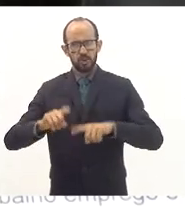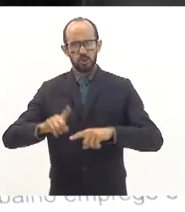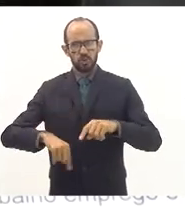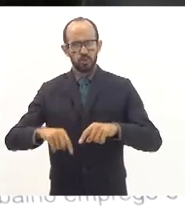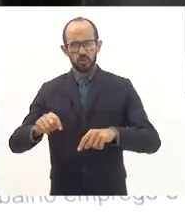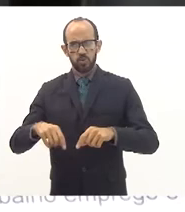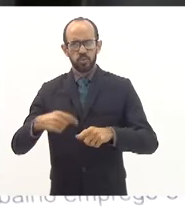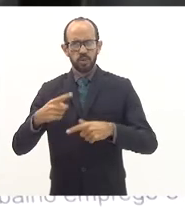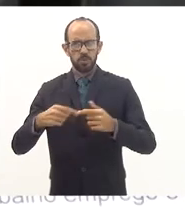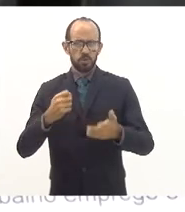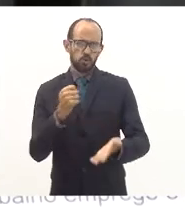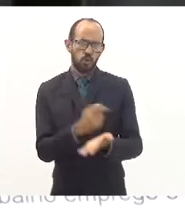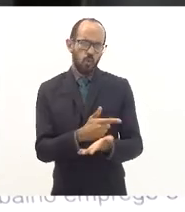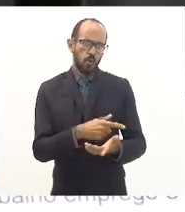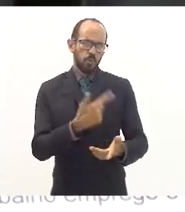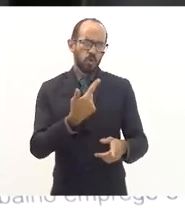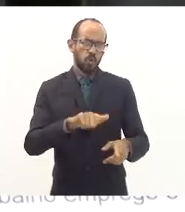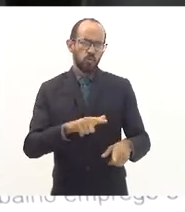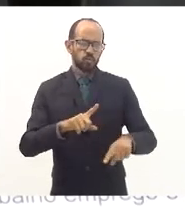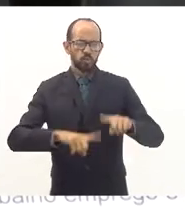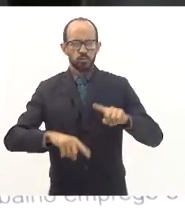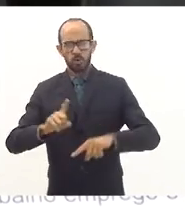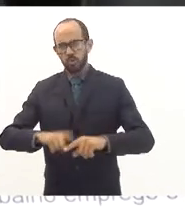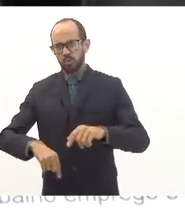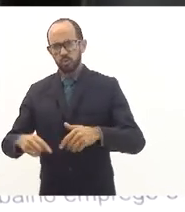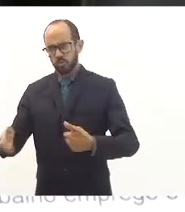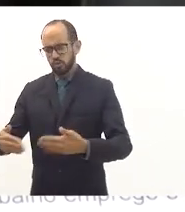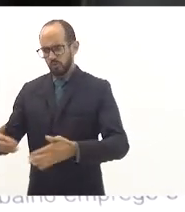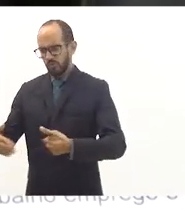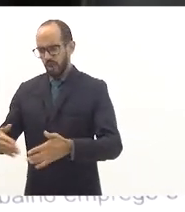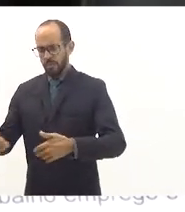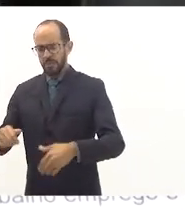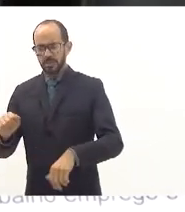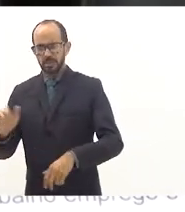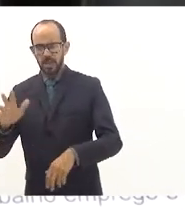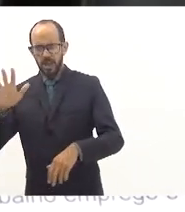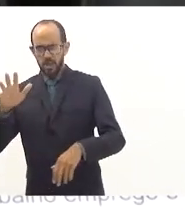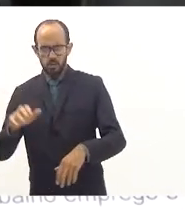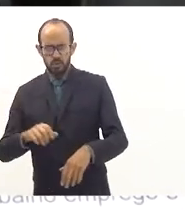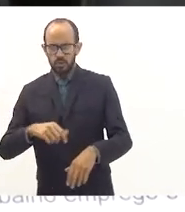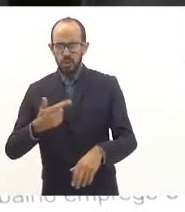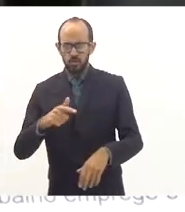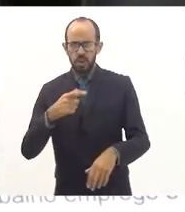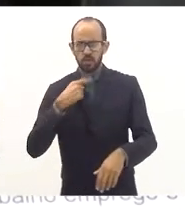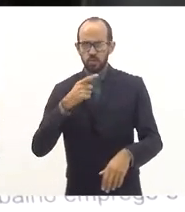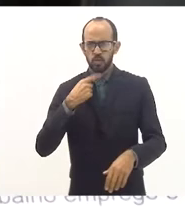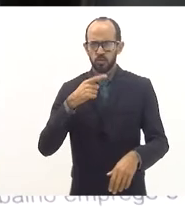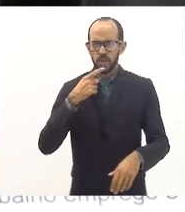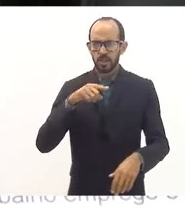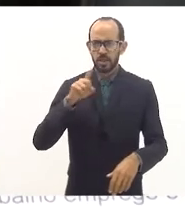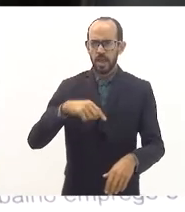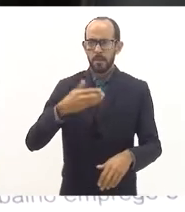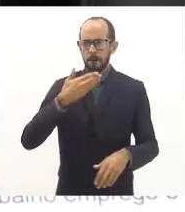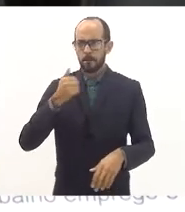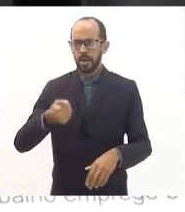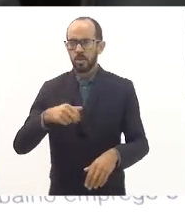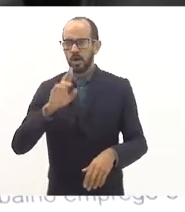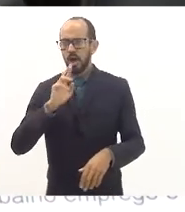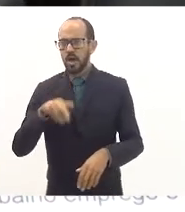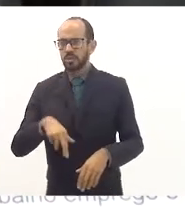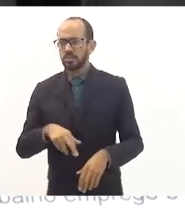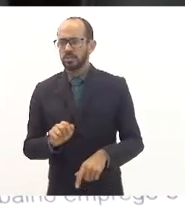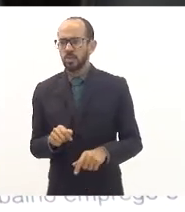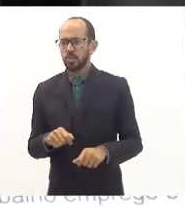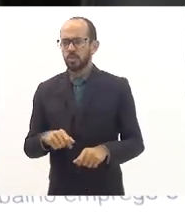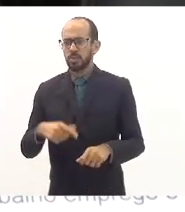importar produtos industrializados. E que essa, sem dúvida nenhuma, é a maior de todas as razões que